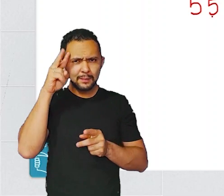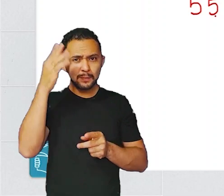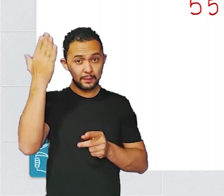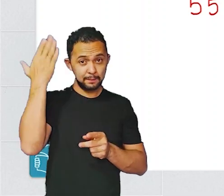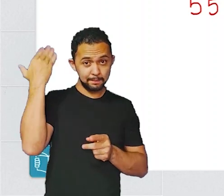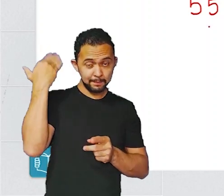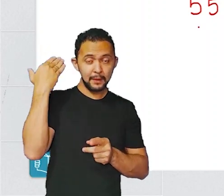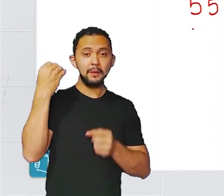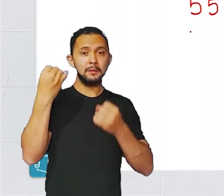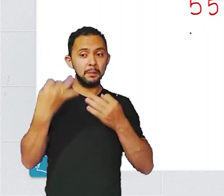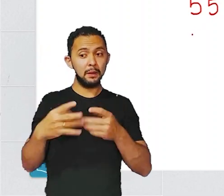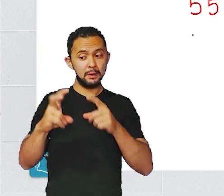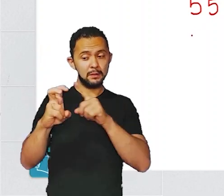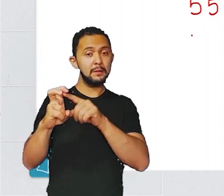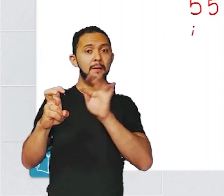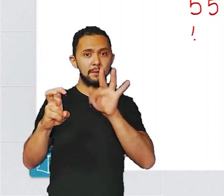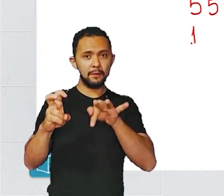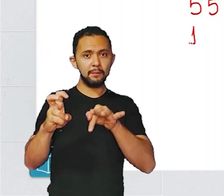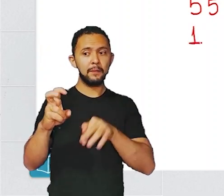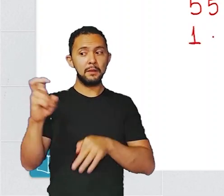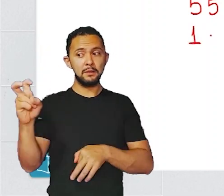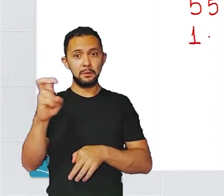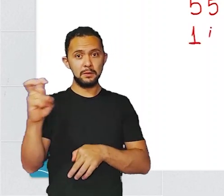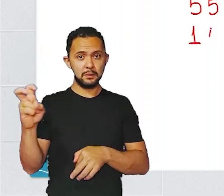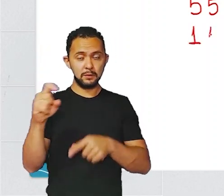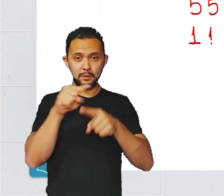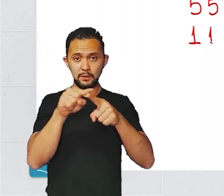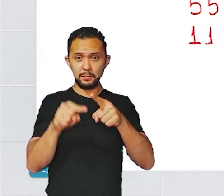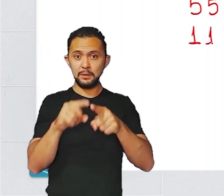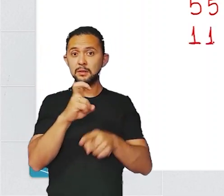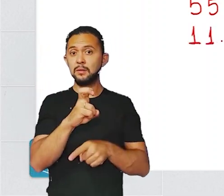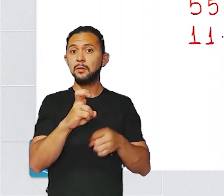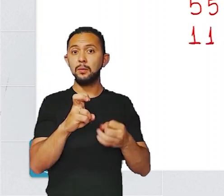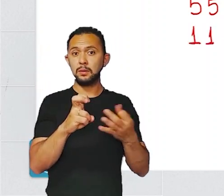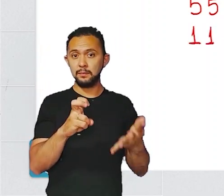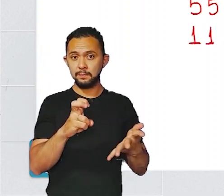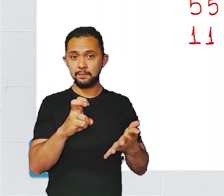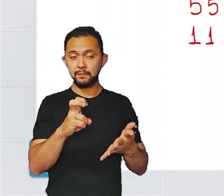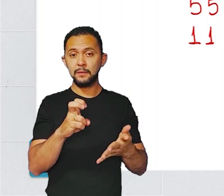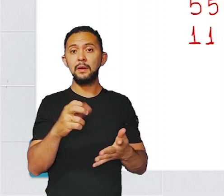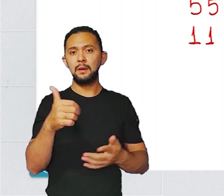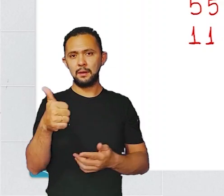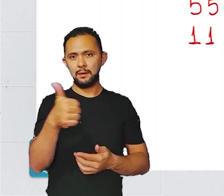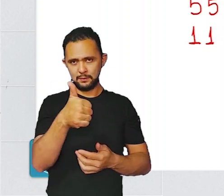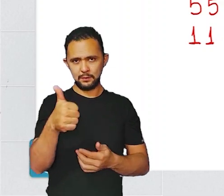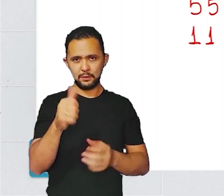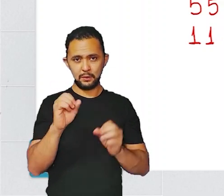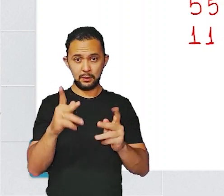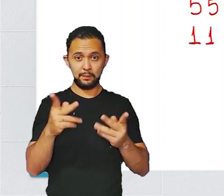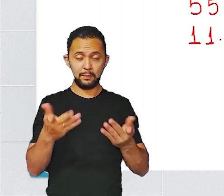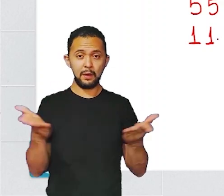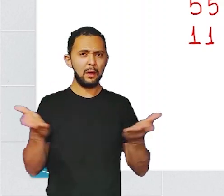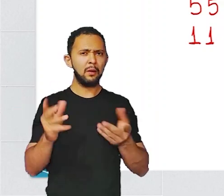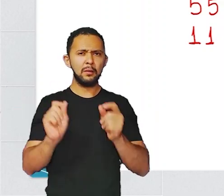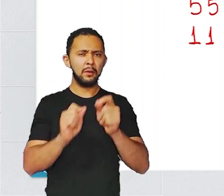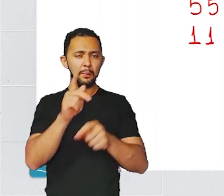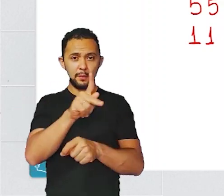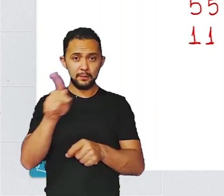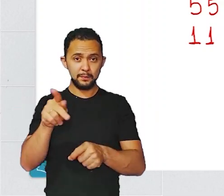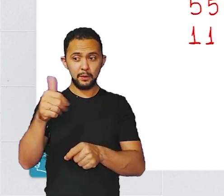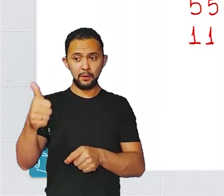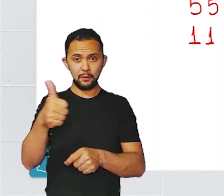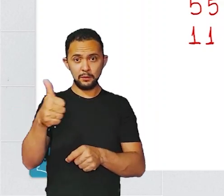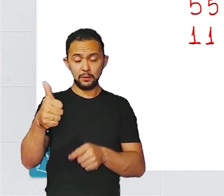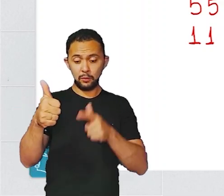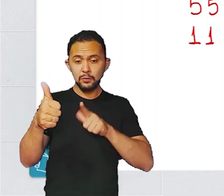ó, 55 dividido para 5 vai dar quanto? 55 dividido para 5 é 11. E agora, professor, 11 dá para dividir por